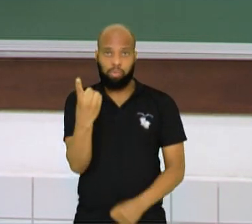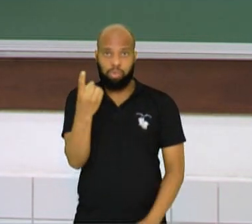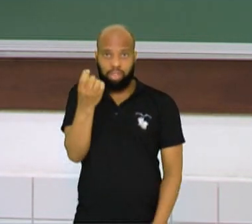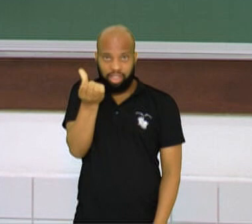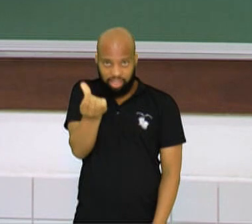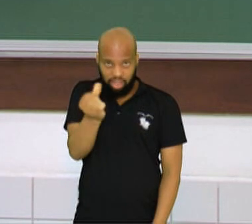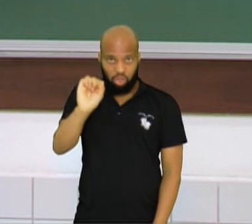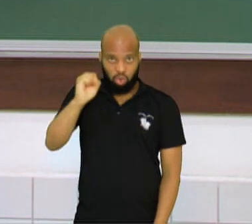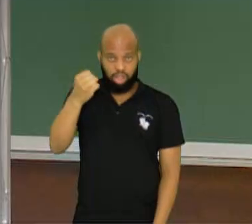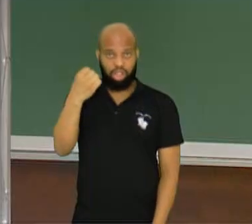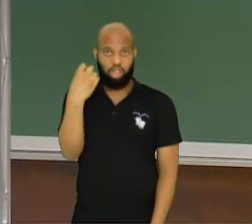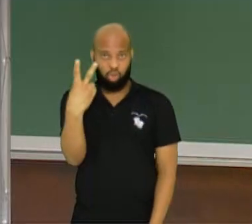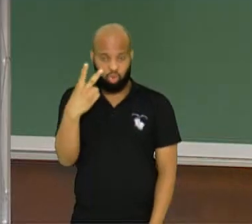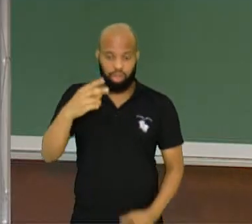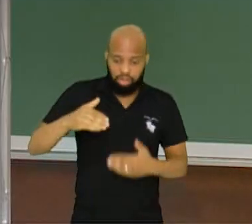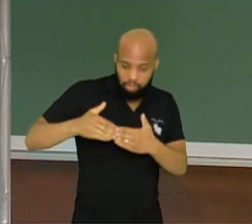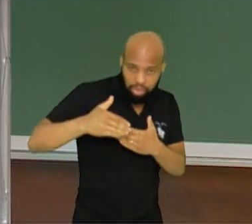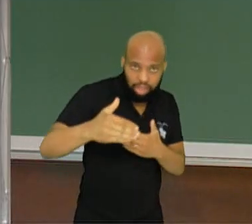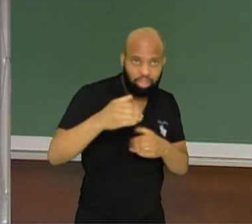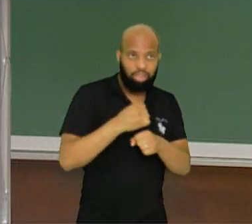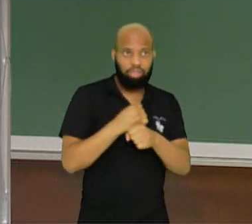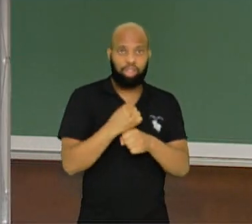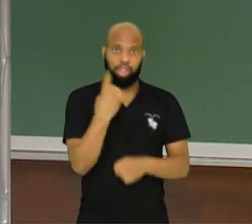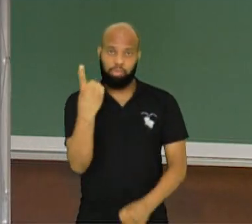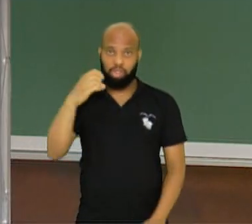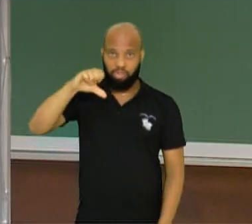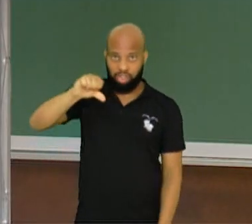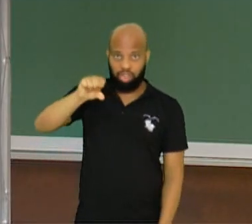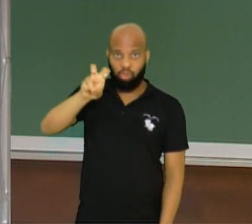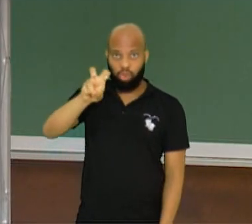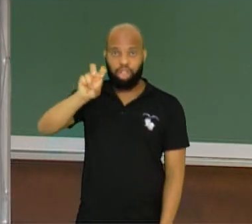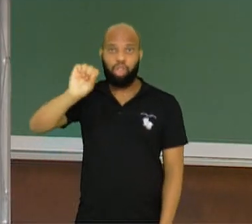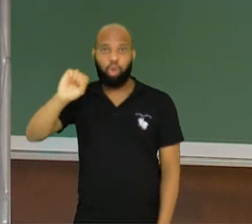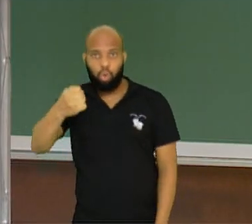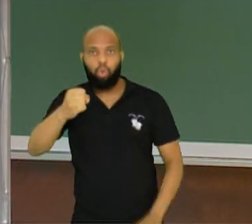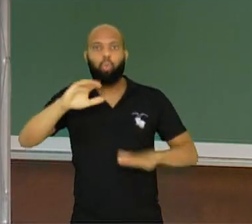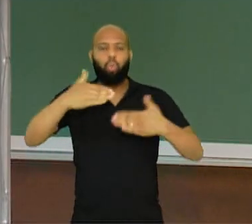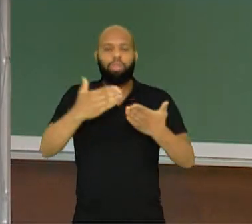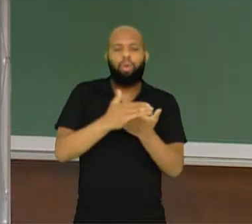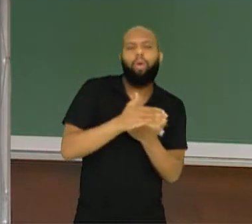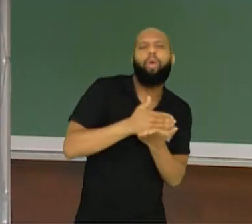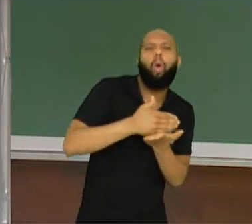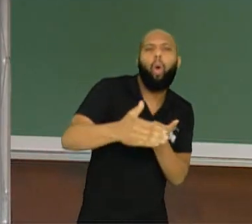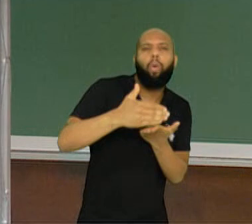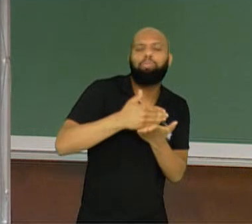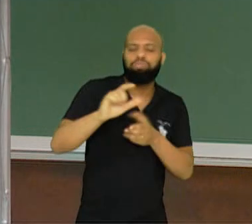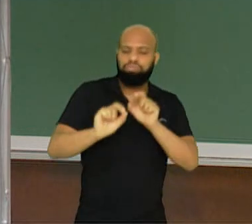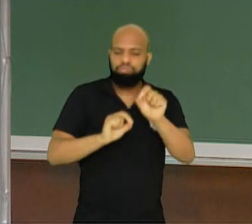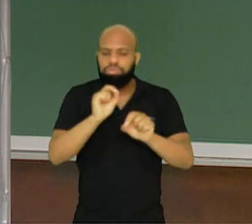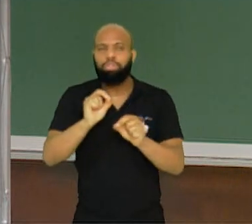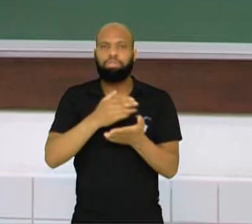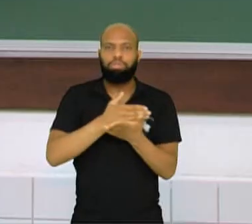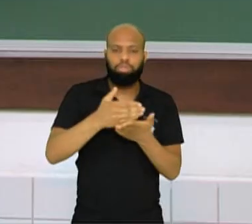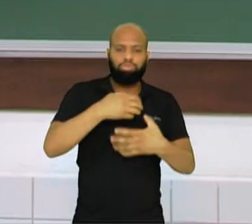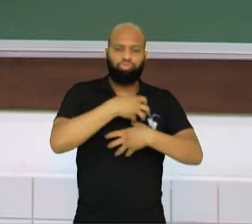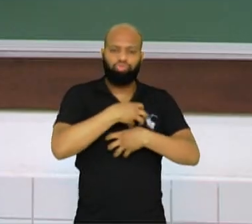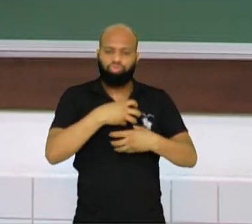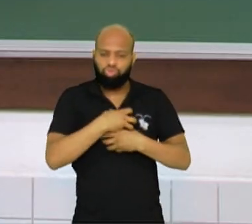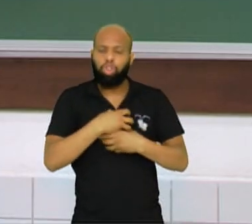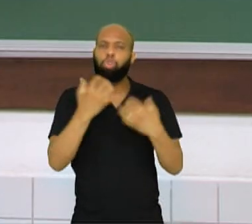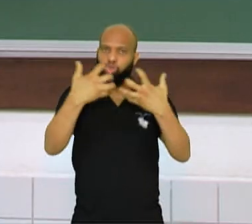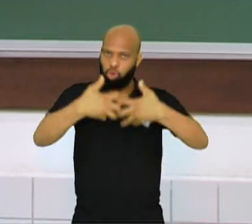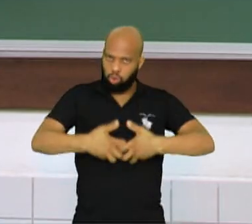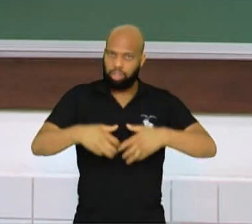1682. E só a partir de 1958 que ele começa a exercer a sua